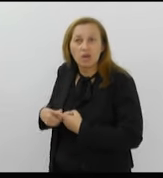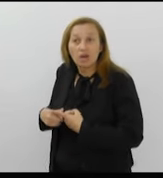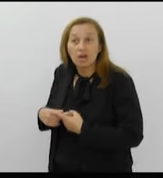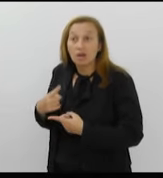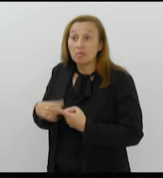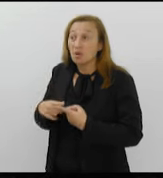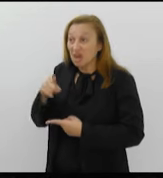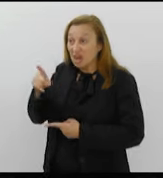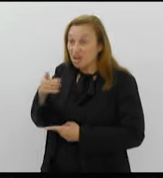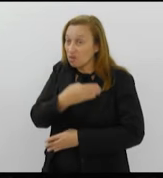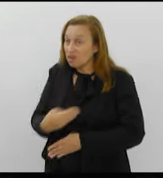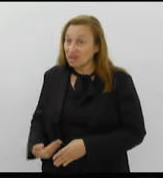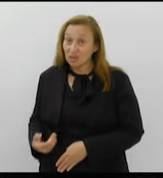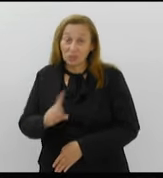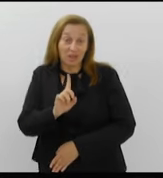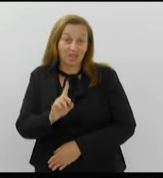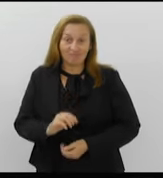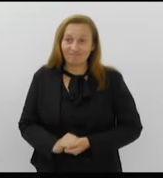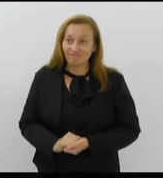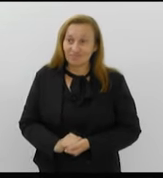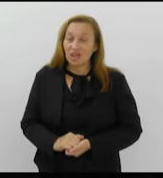mais governador.